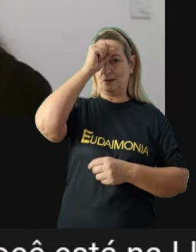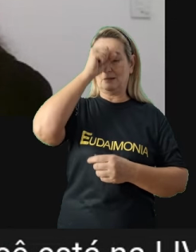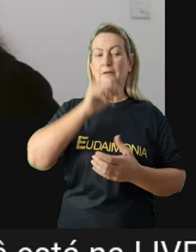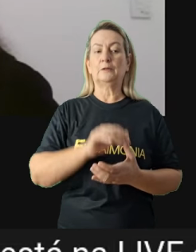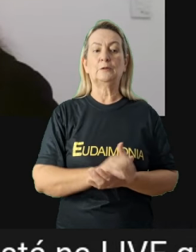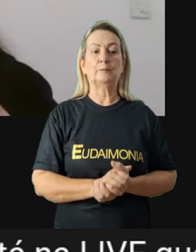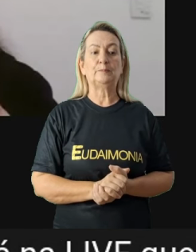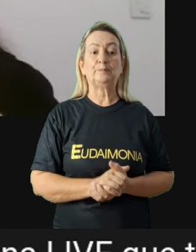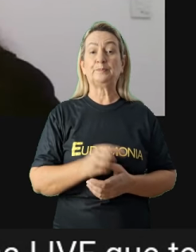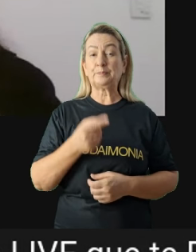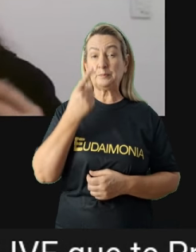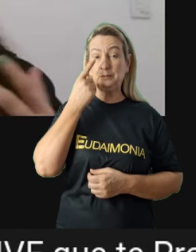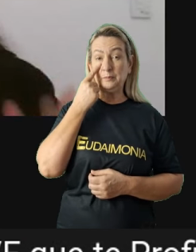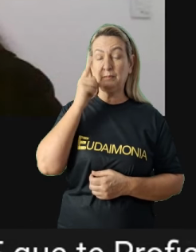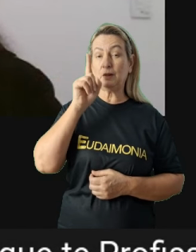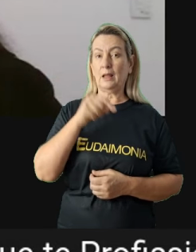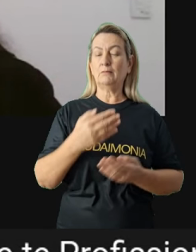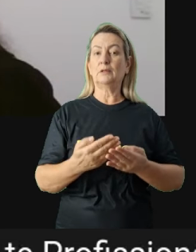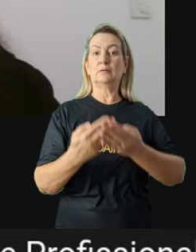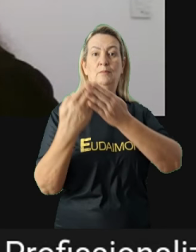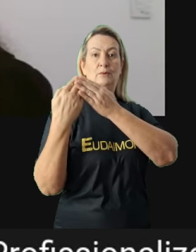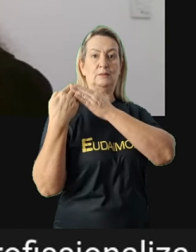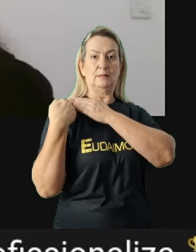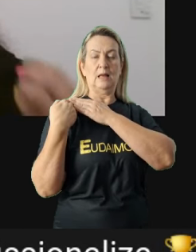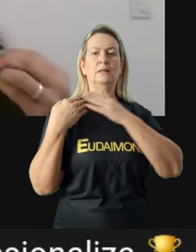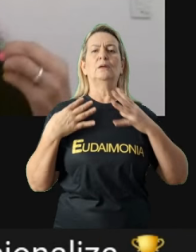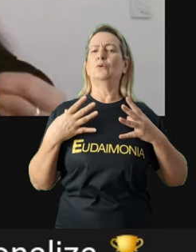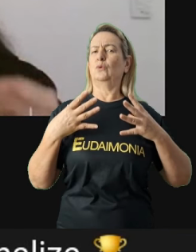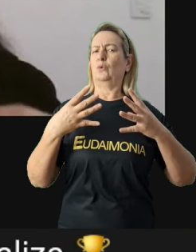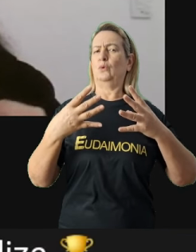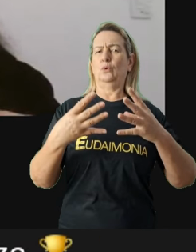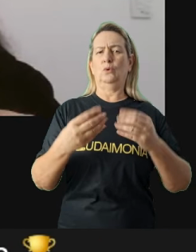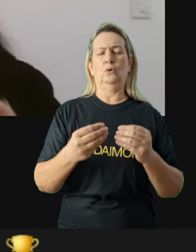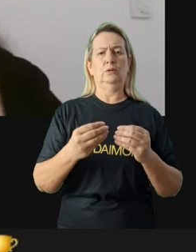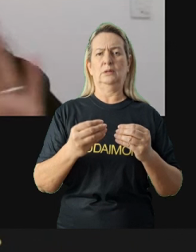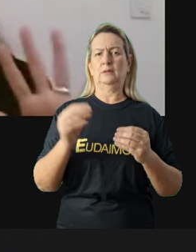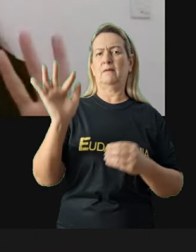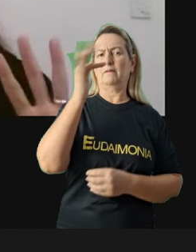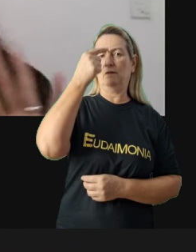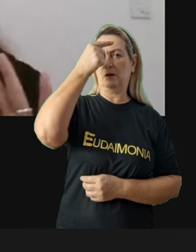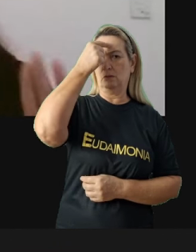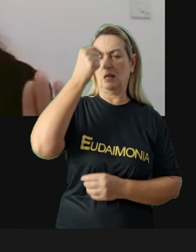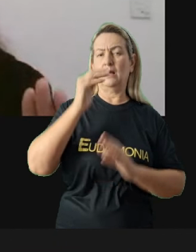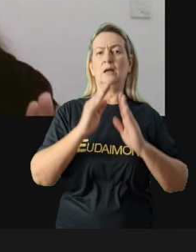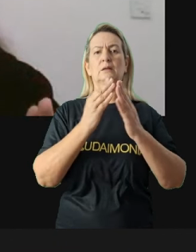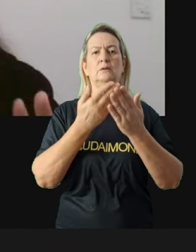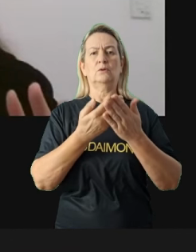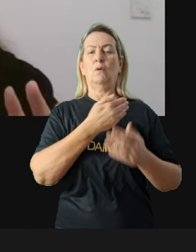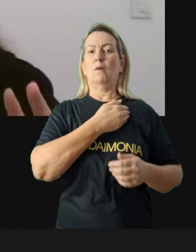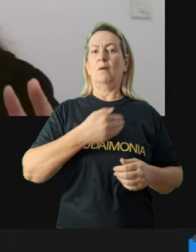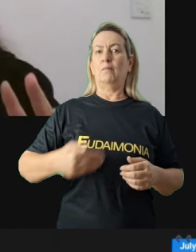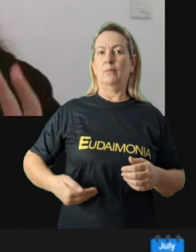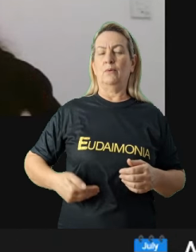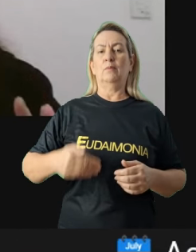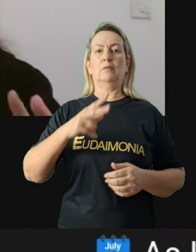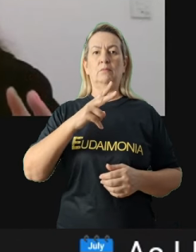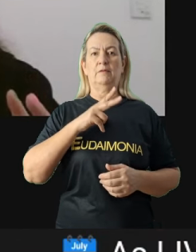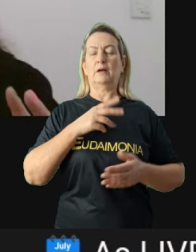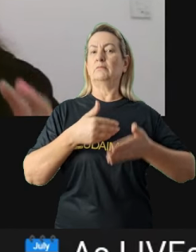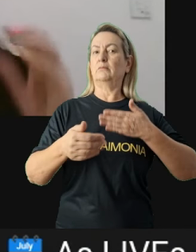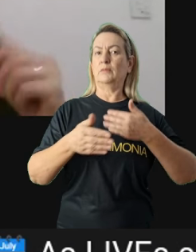educação e aprendizado. E aí, nesse caso, eu vejo que é um papel das instituições todas, daí, públicas ou privadas, de